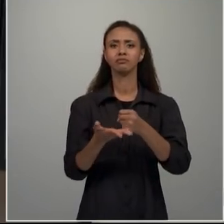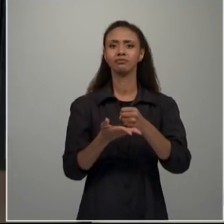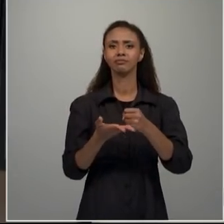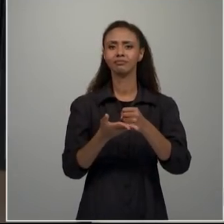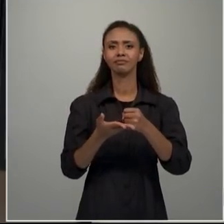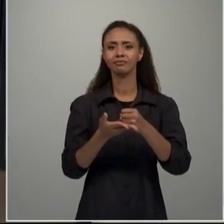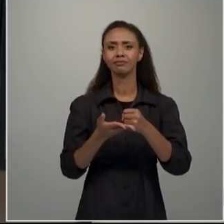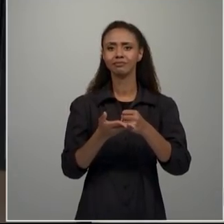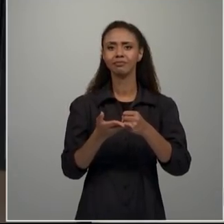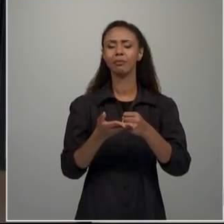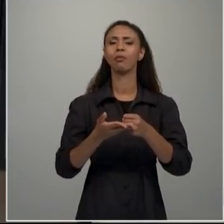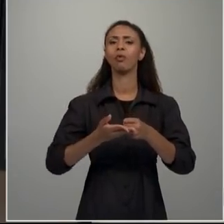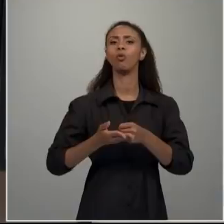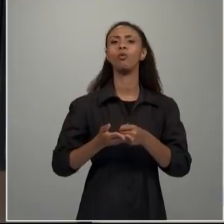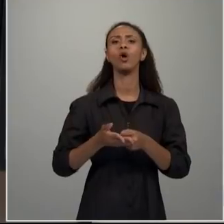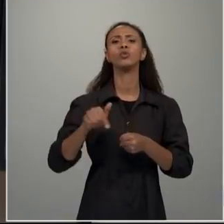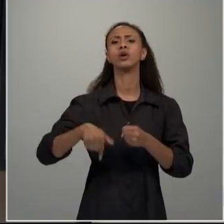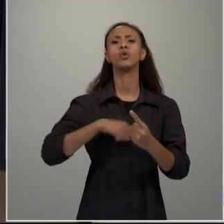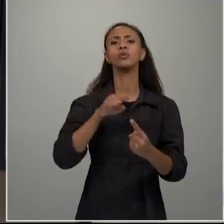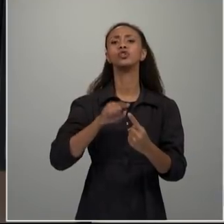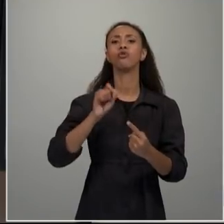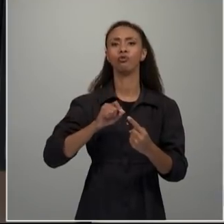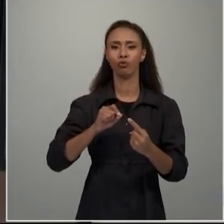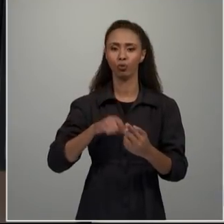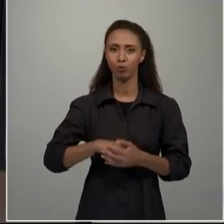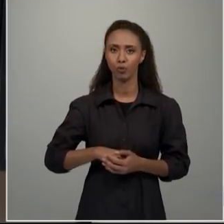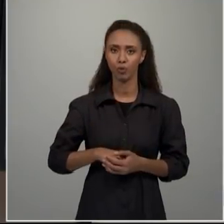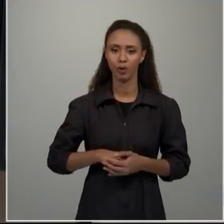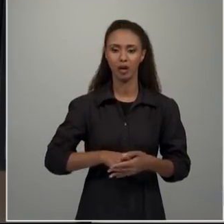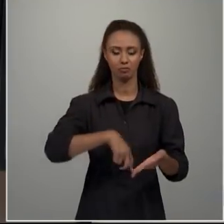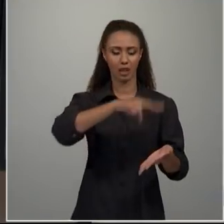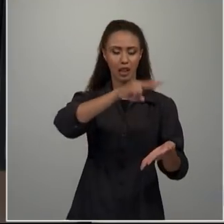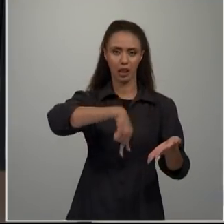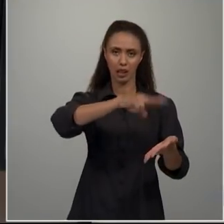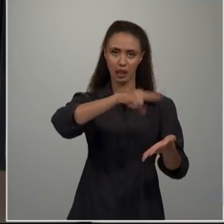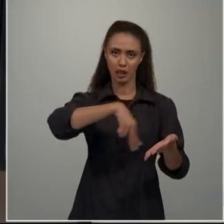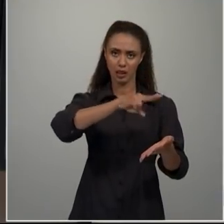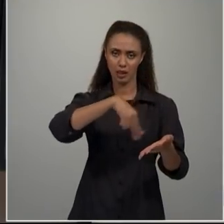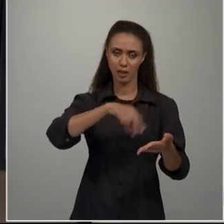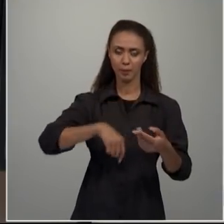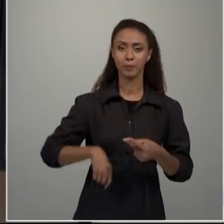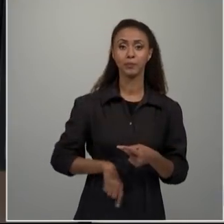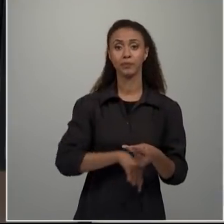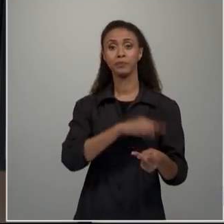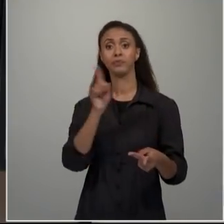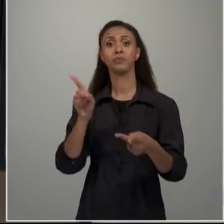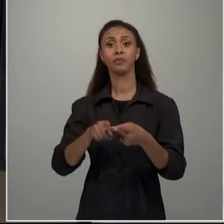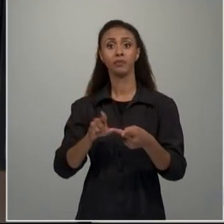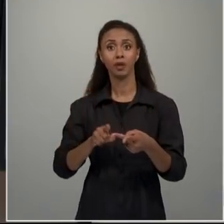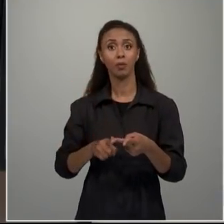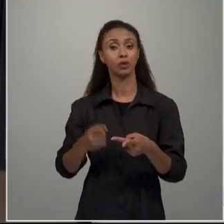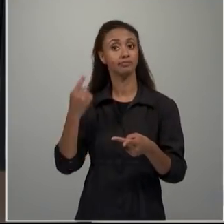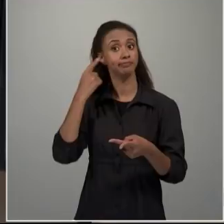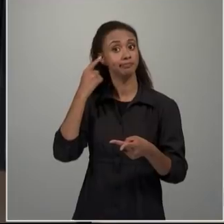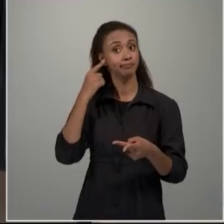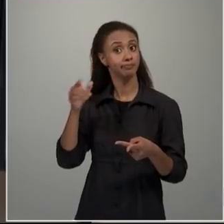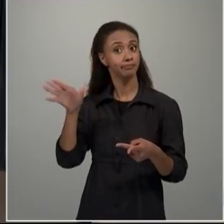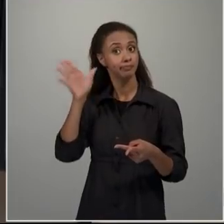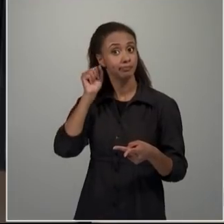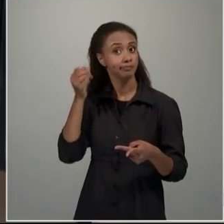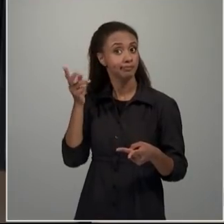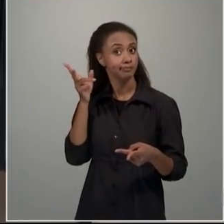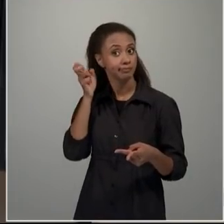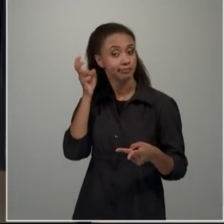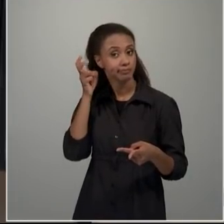item no módulo 2 nós vamos ter nesse nem no módulo 3 aí a gente vai misturar tudo vide